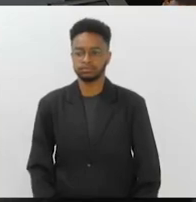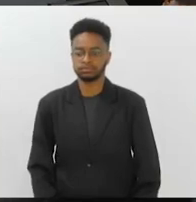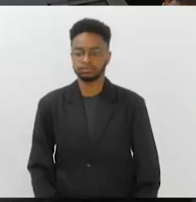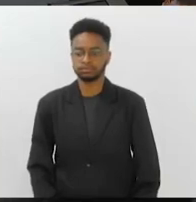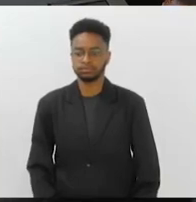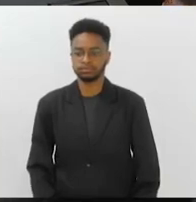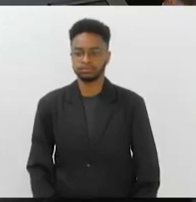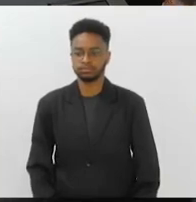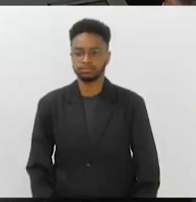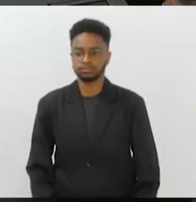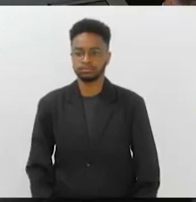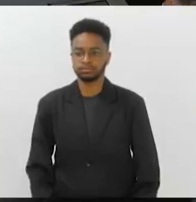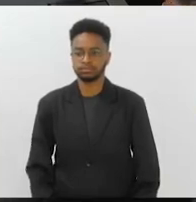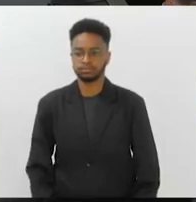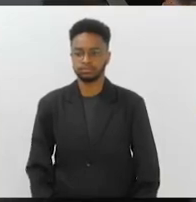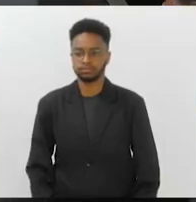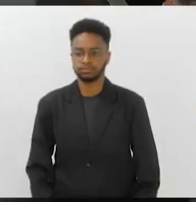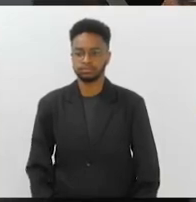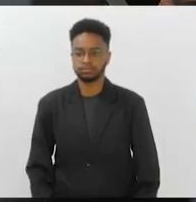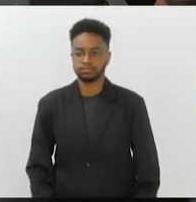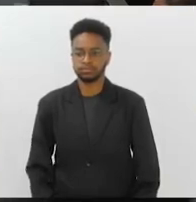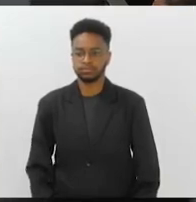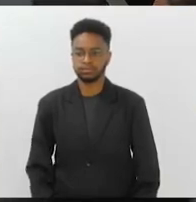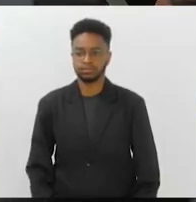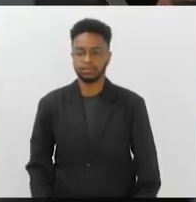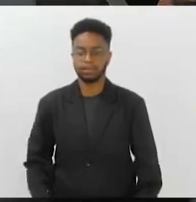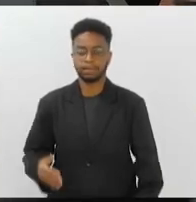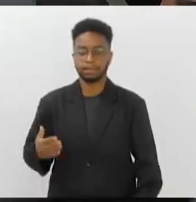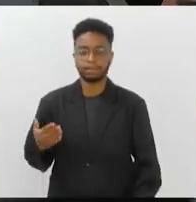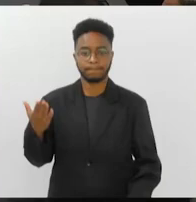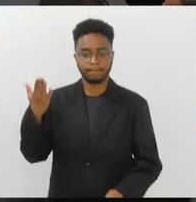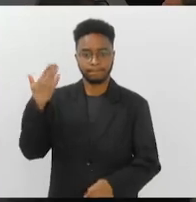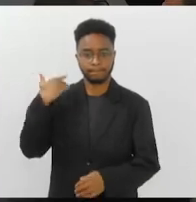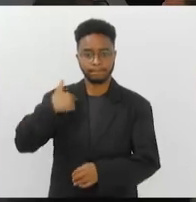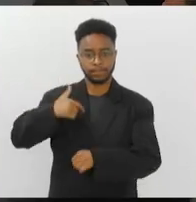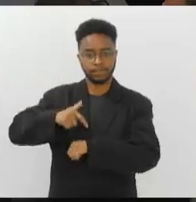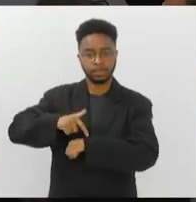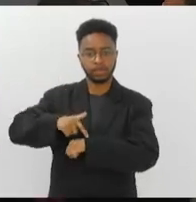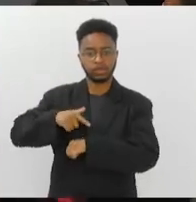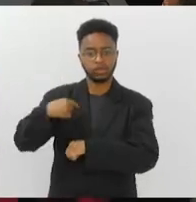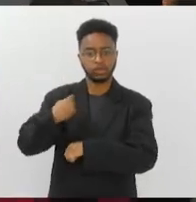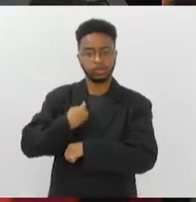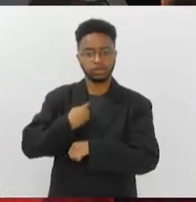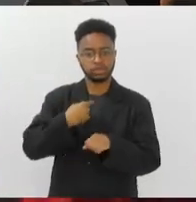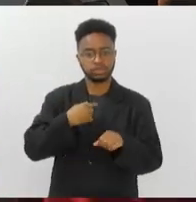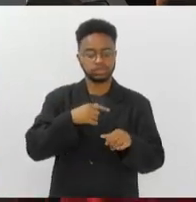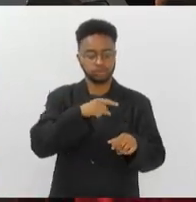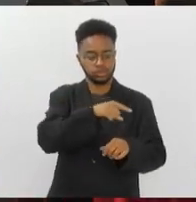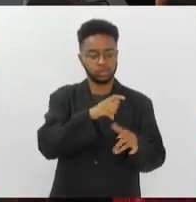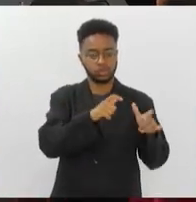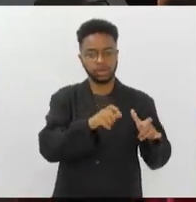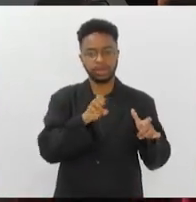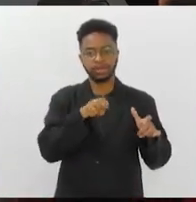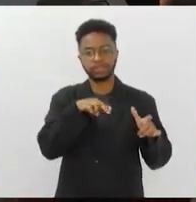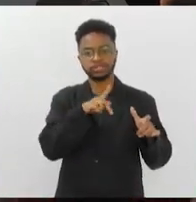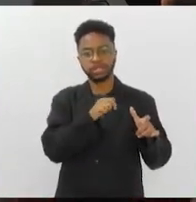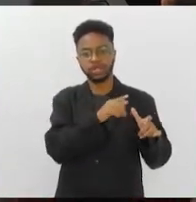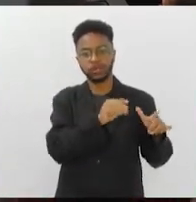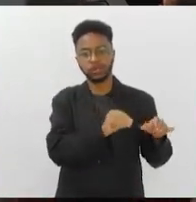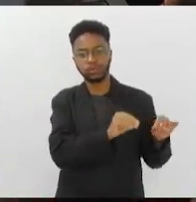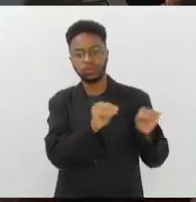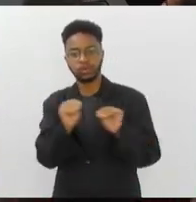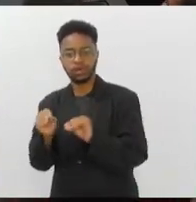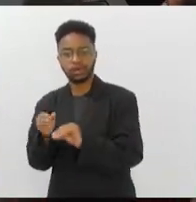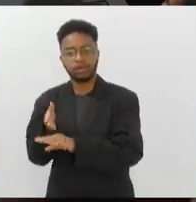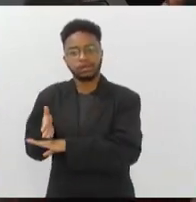Opa! Eu sou do tempo que, quando a gente saía do gen de dentro para vir para o centro, falava que a gente vai, hoje vamos na